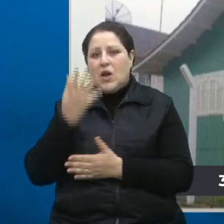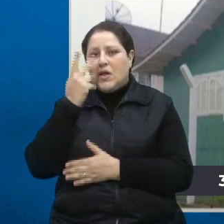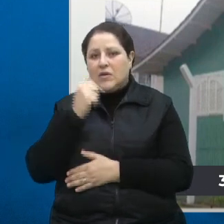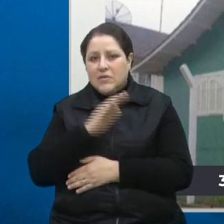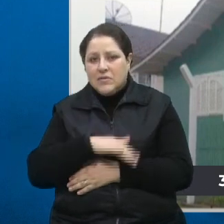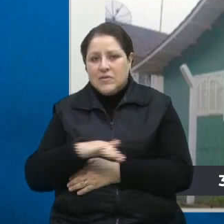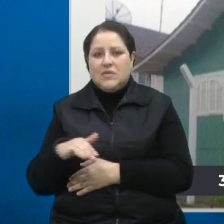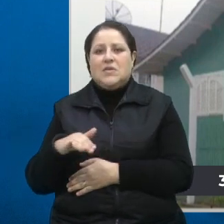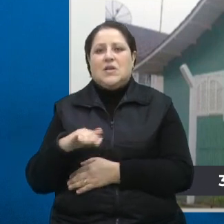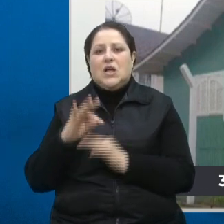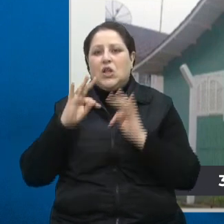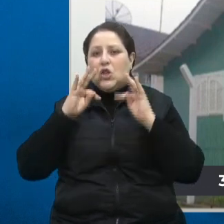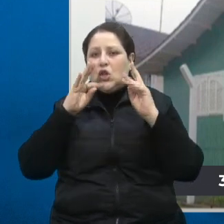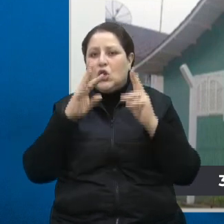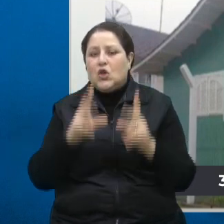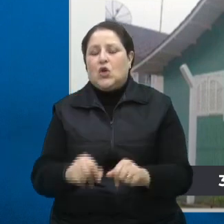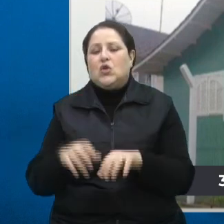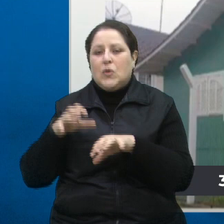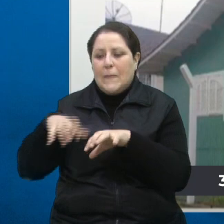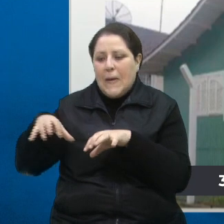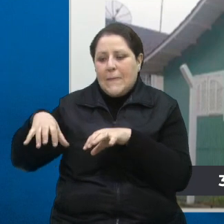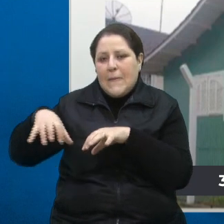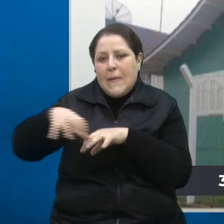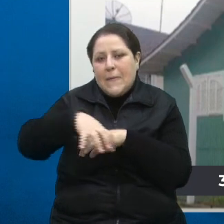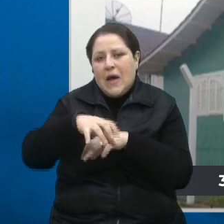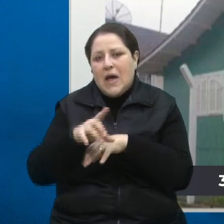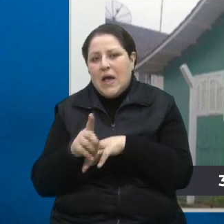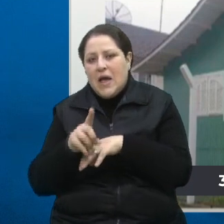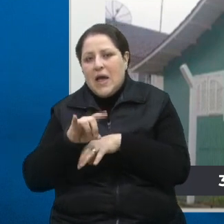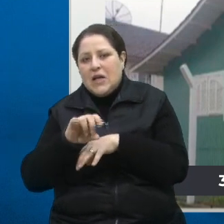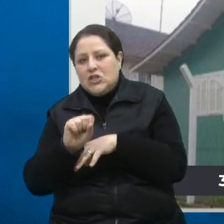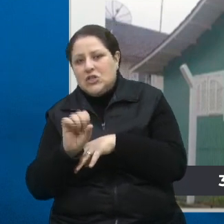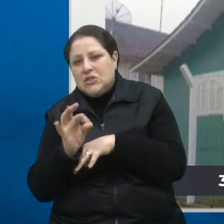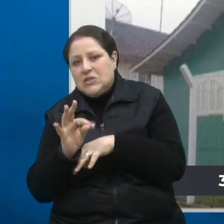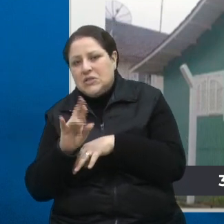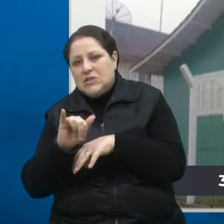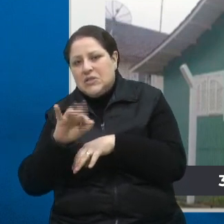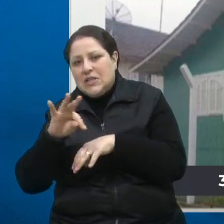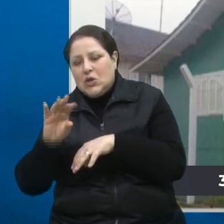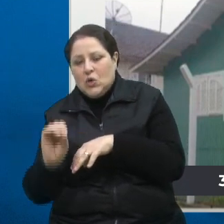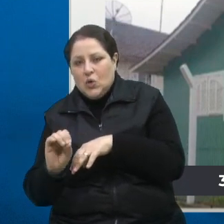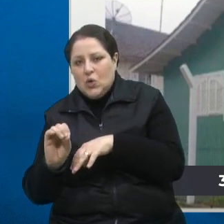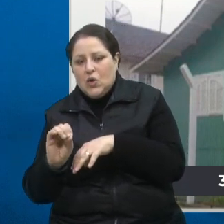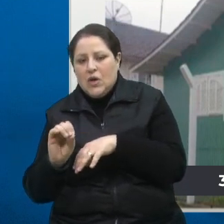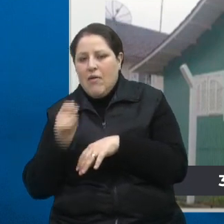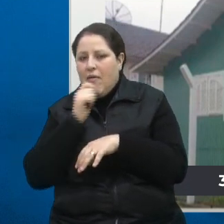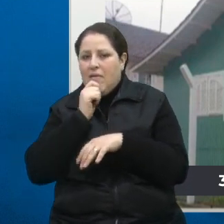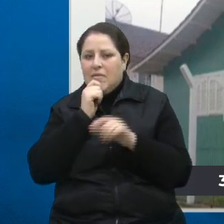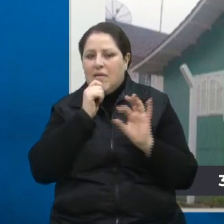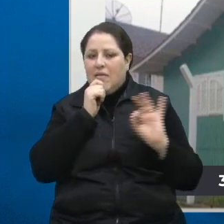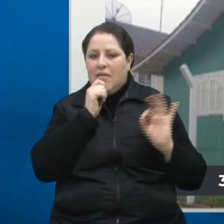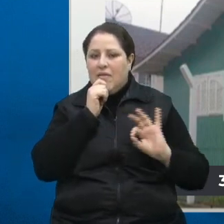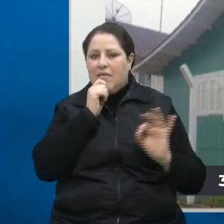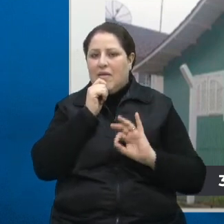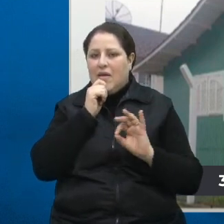de todos os distritos de Caxias do Sul nenhum distrito tem escola infantil pública